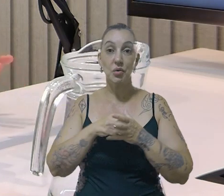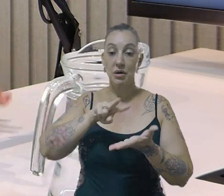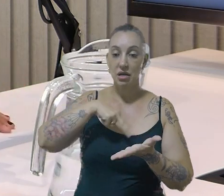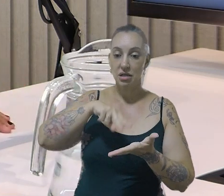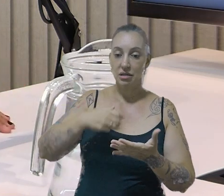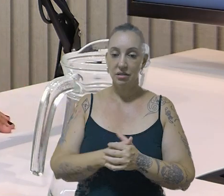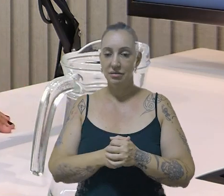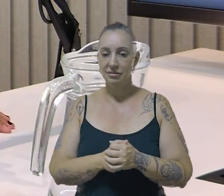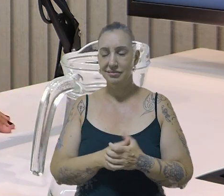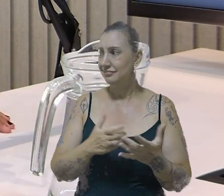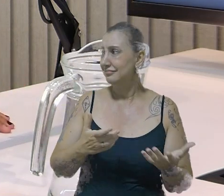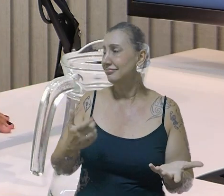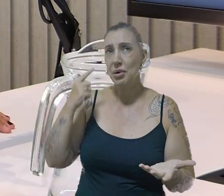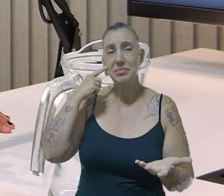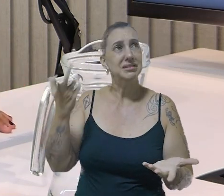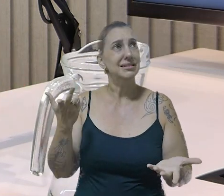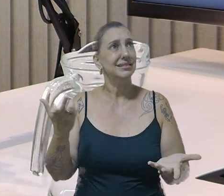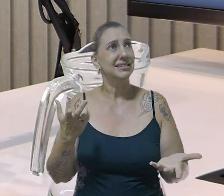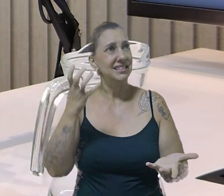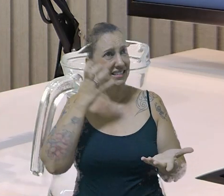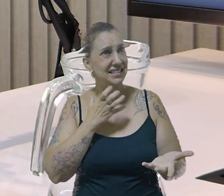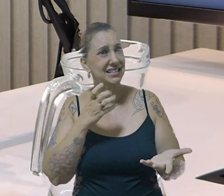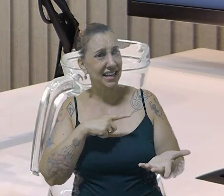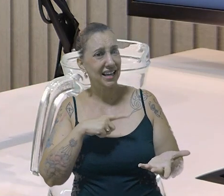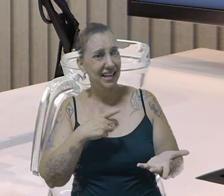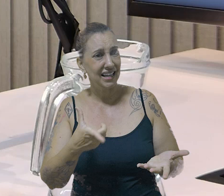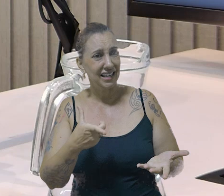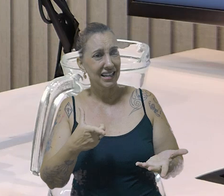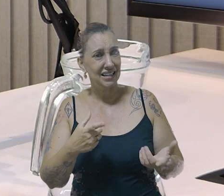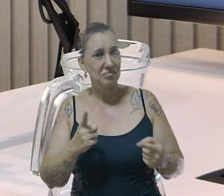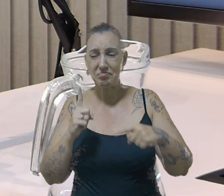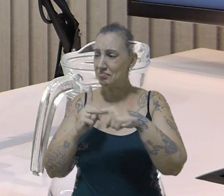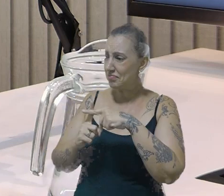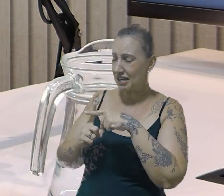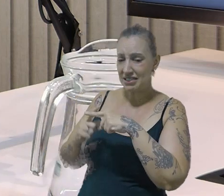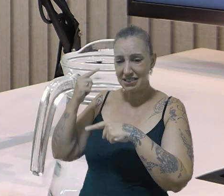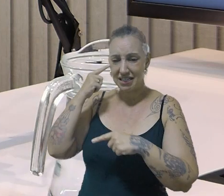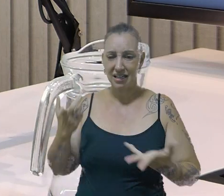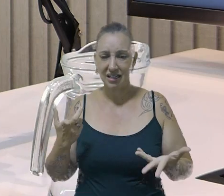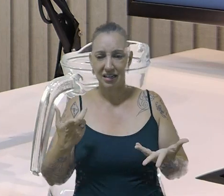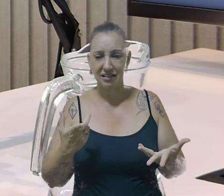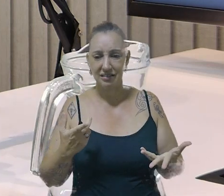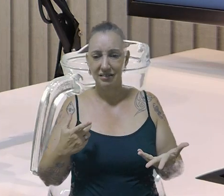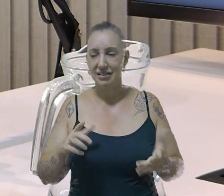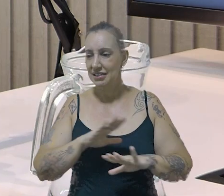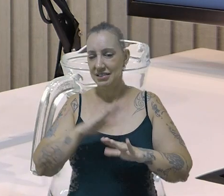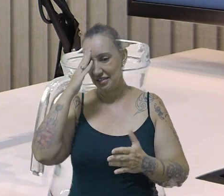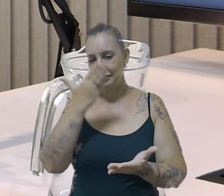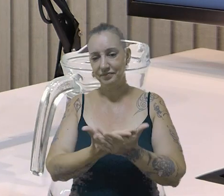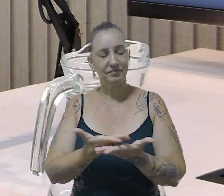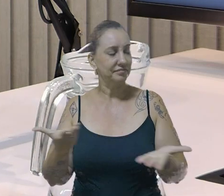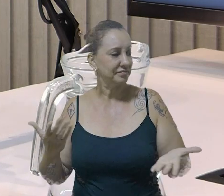tipo assim gente serão que vocês têm toda essa positividade assim eu tava super desesperançosa assim com a volta das